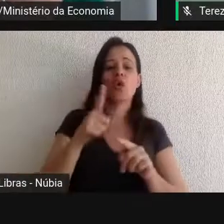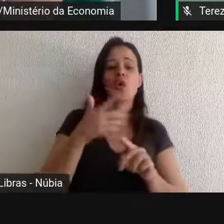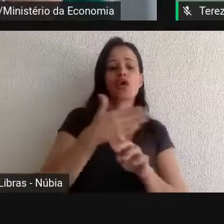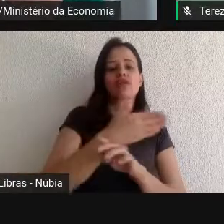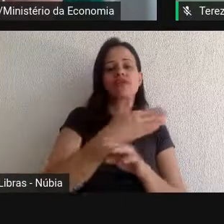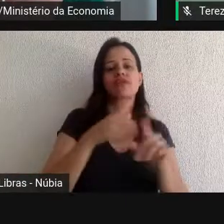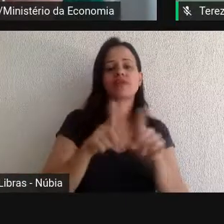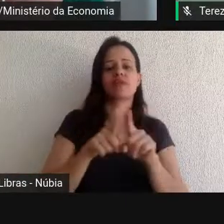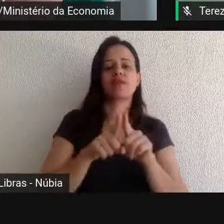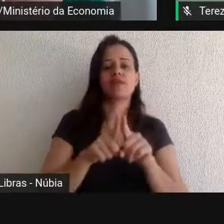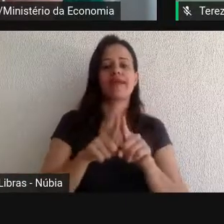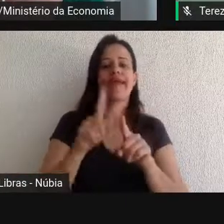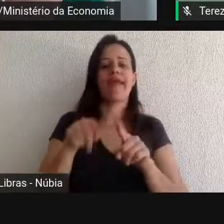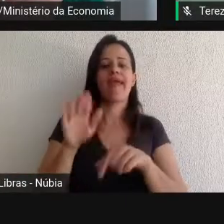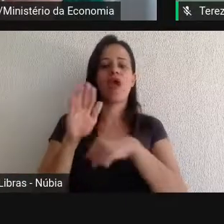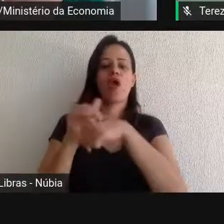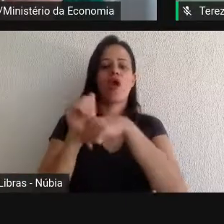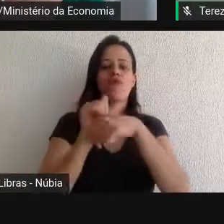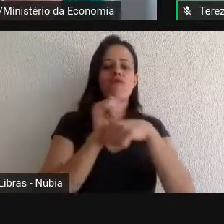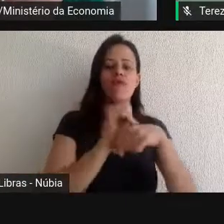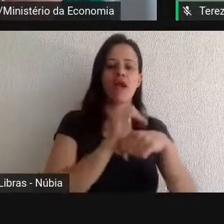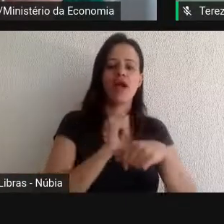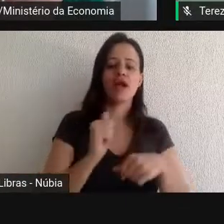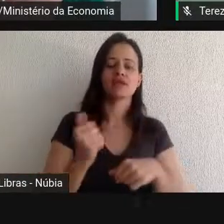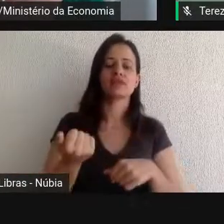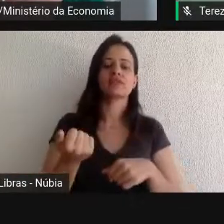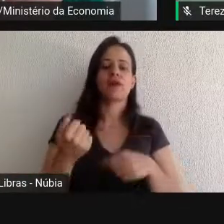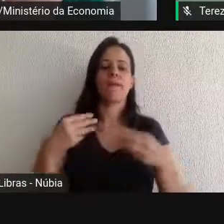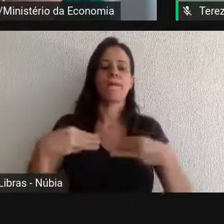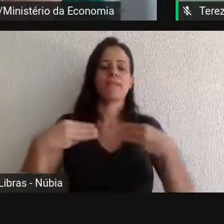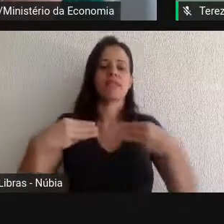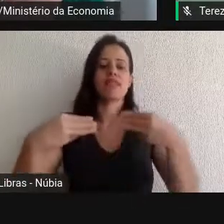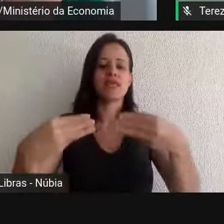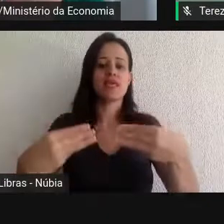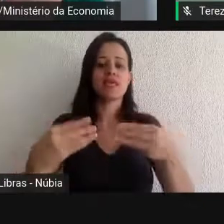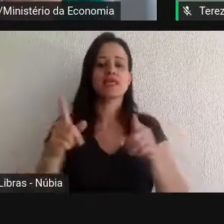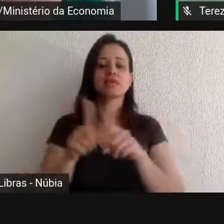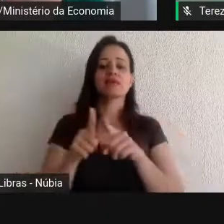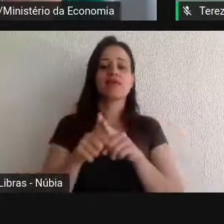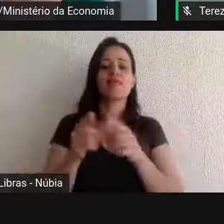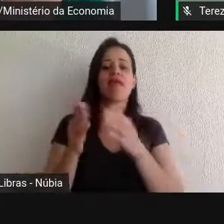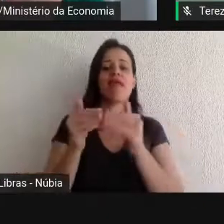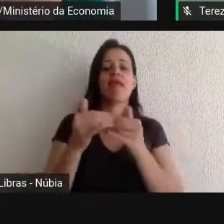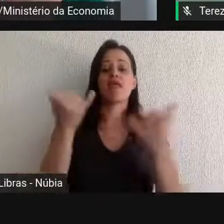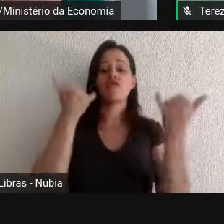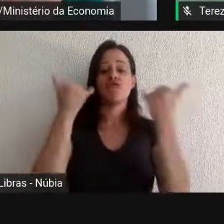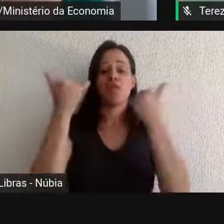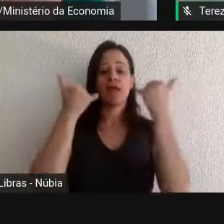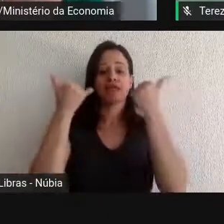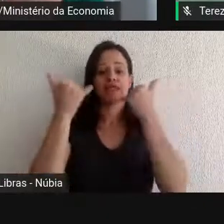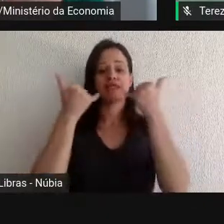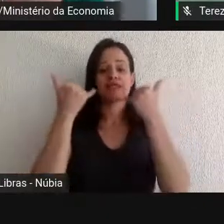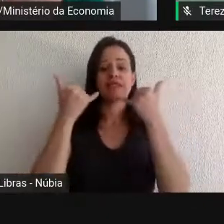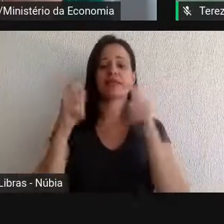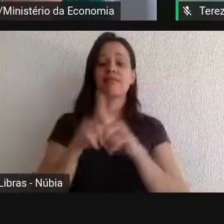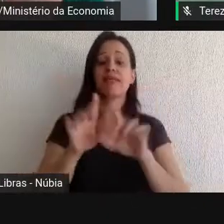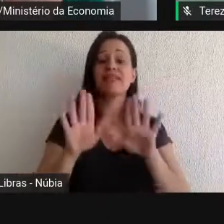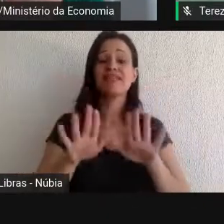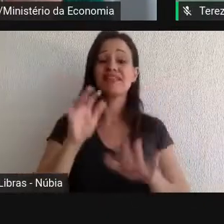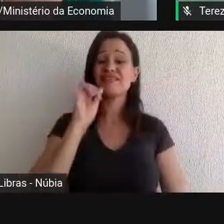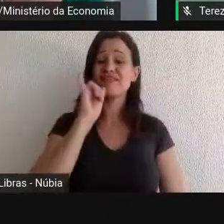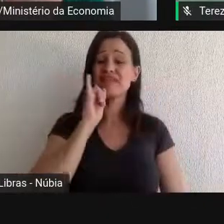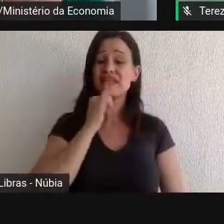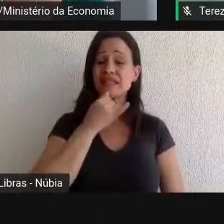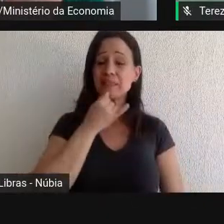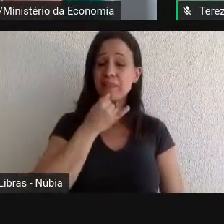fazendo, né, por meio de convocação do ministro, requerimentos de informação, e, infelizmente, a Comissão